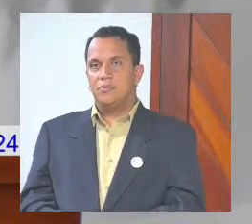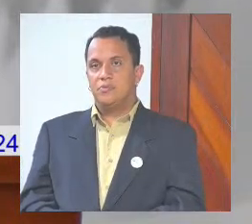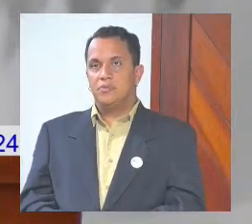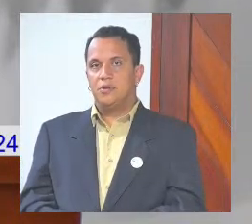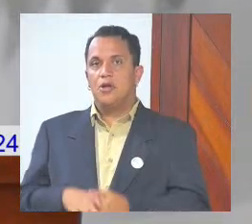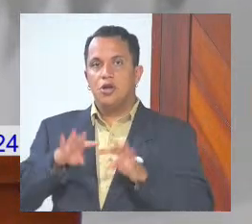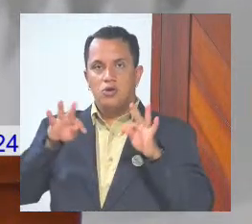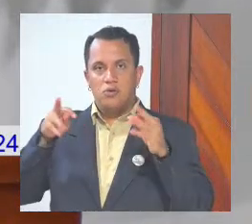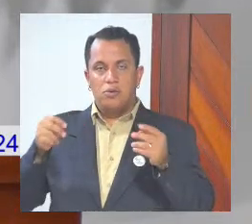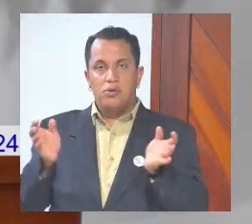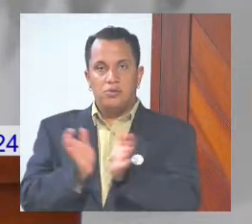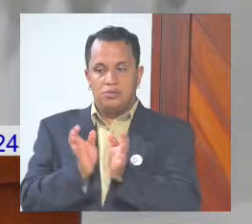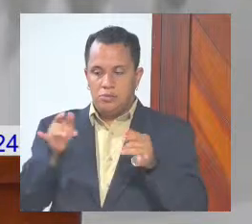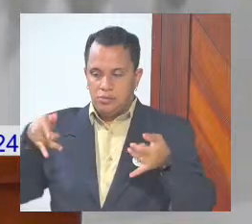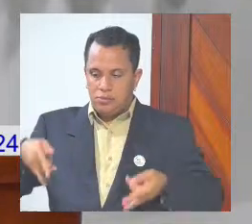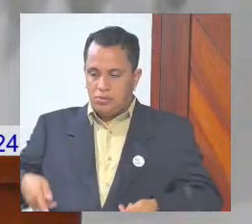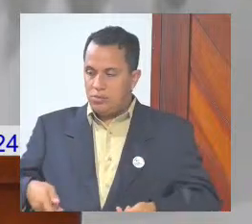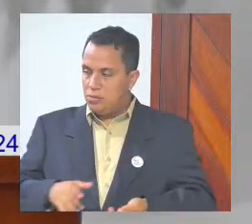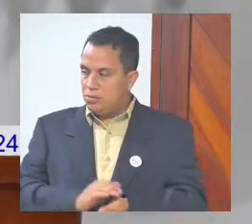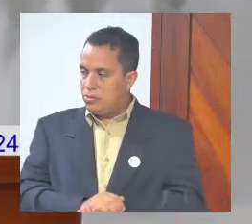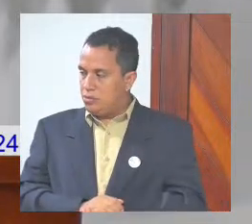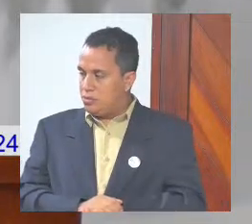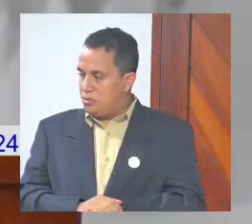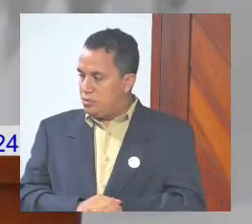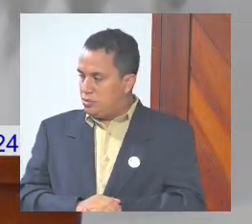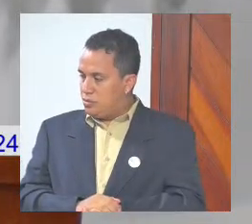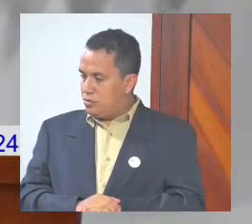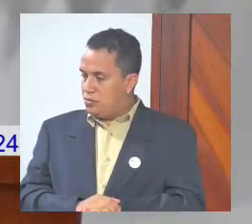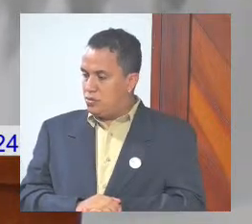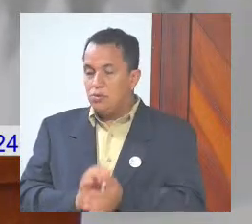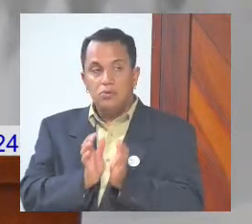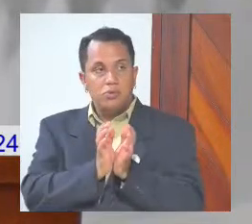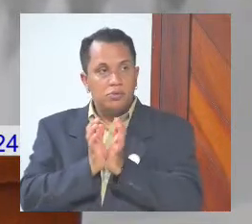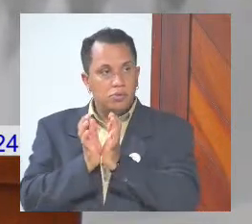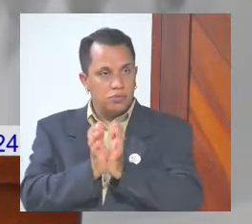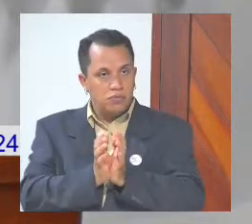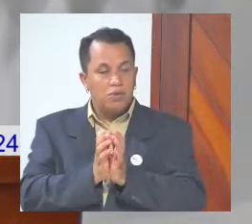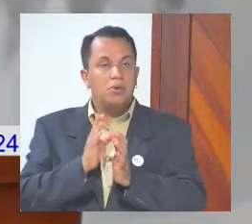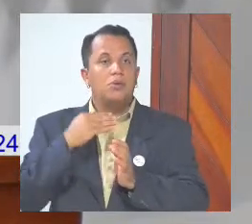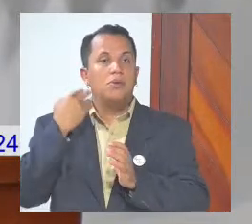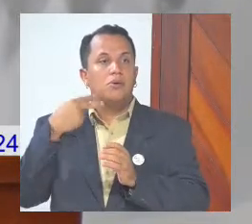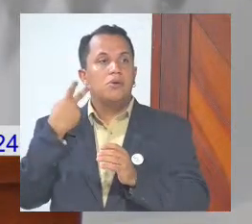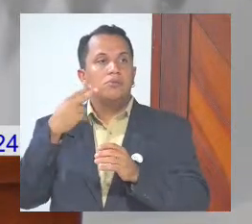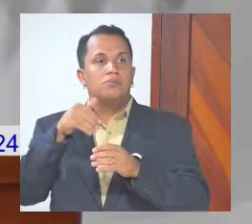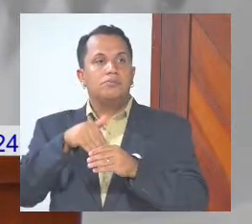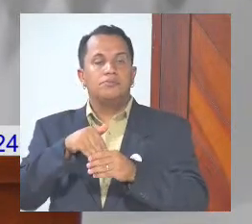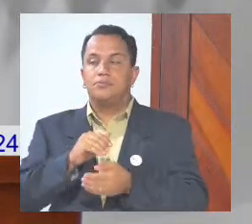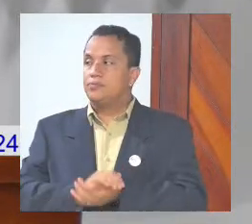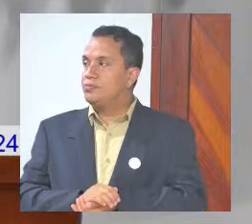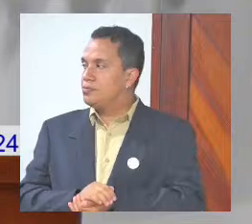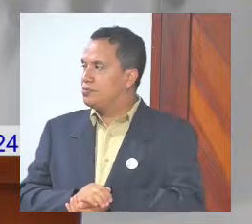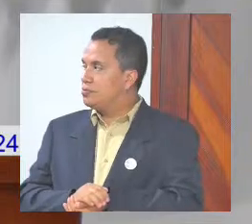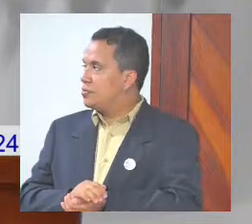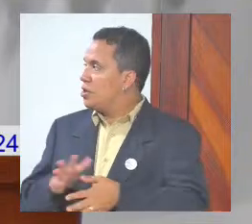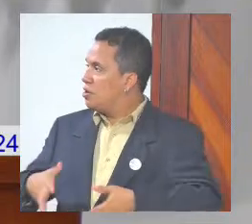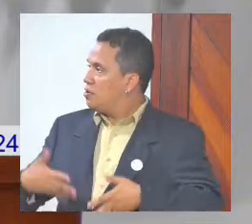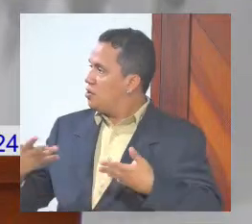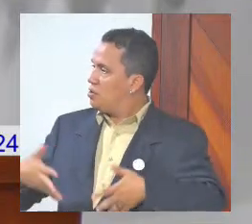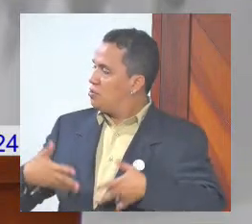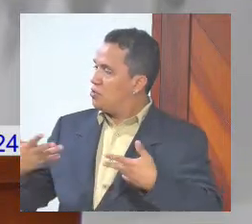todos e parabeniza a mesa de forma conjunta de todos os senhores vereadores. Eu fico muito